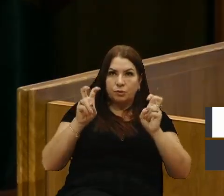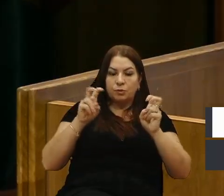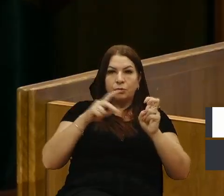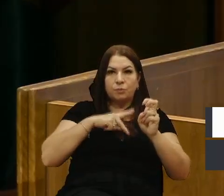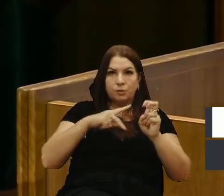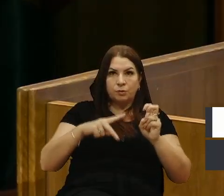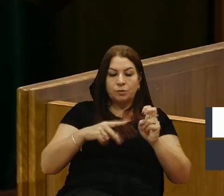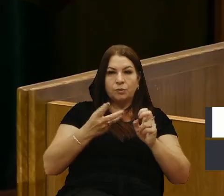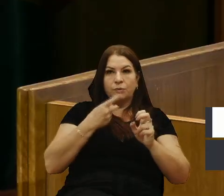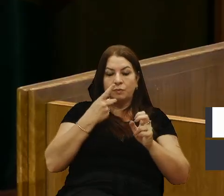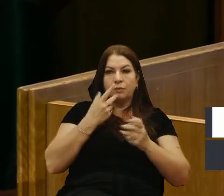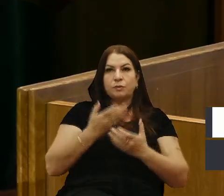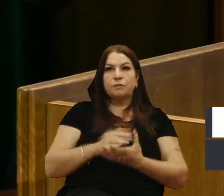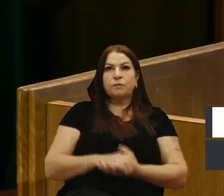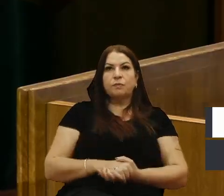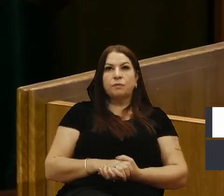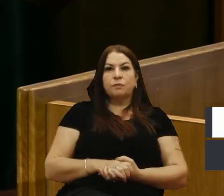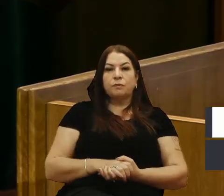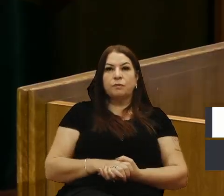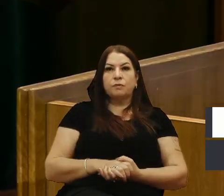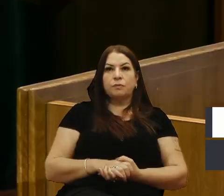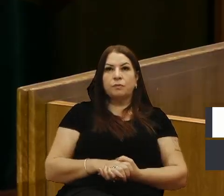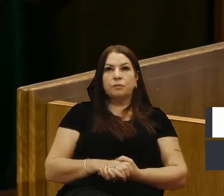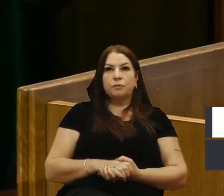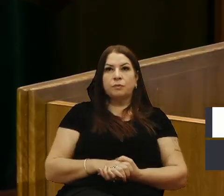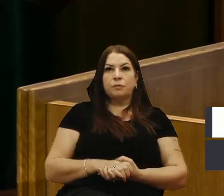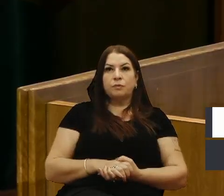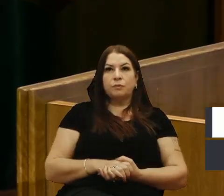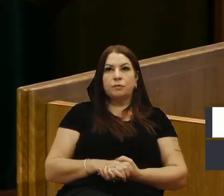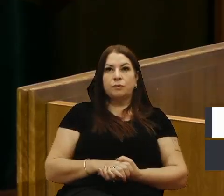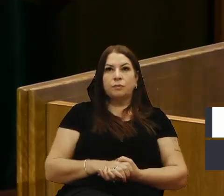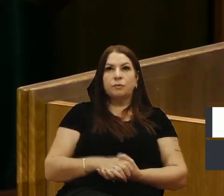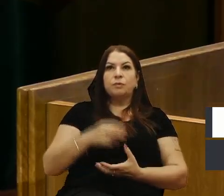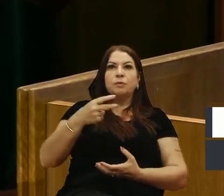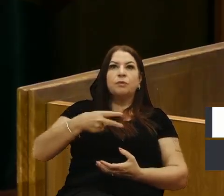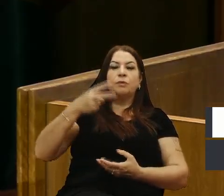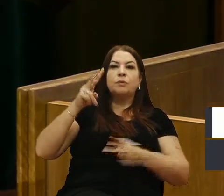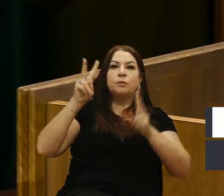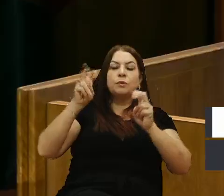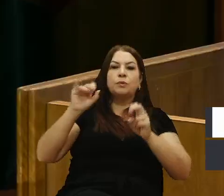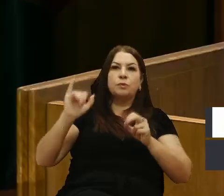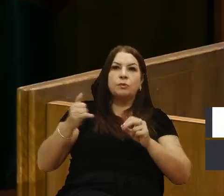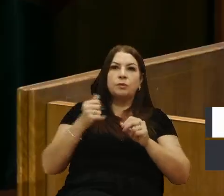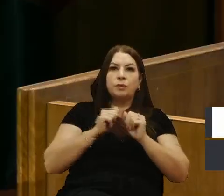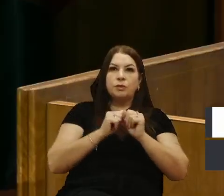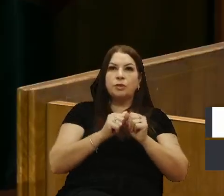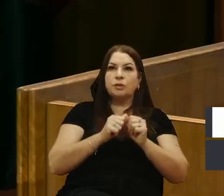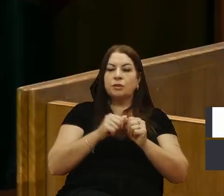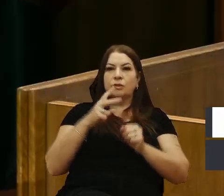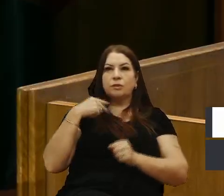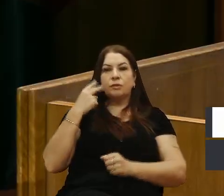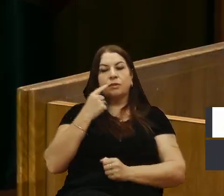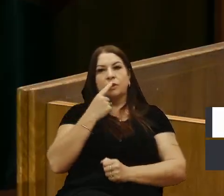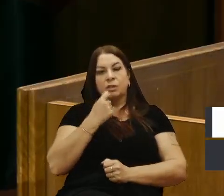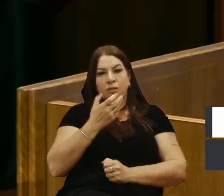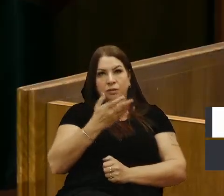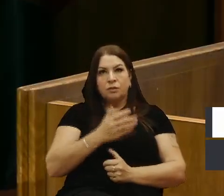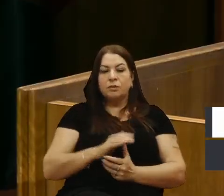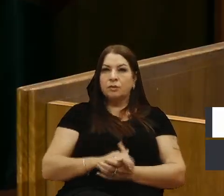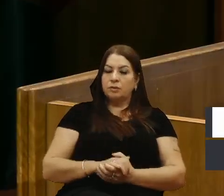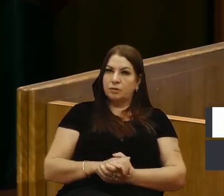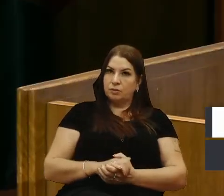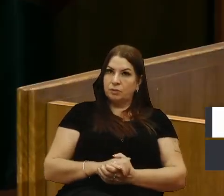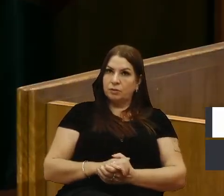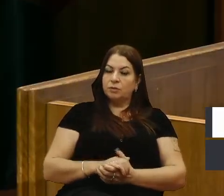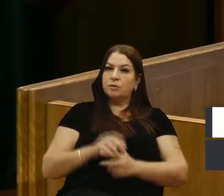presidente, eu quero, então, tocar o meu segundo assunto, aproveitando o gancho da vereadora Rose Frigieri, que